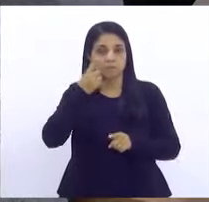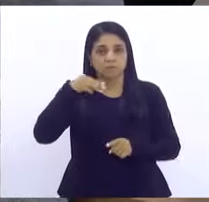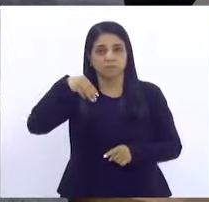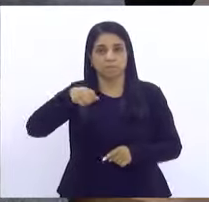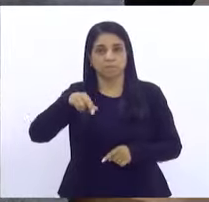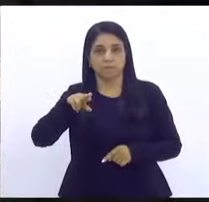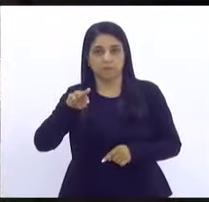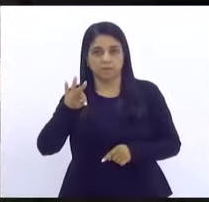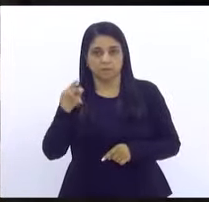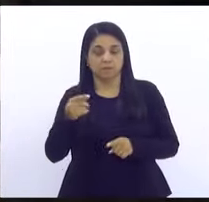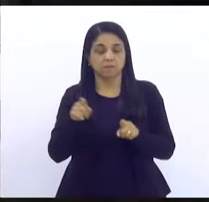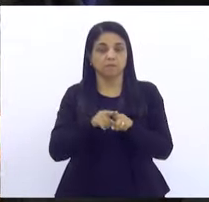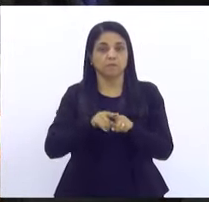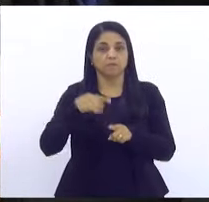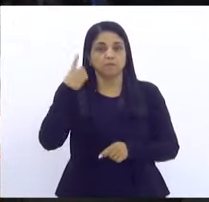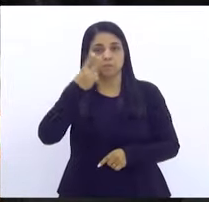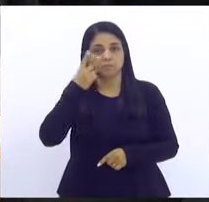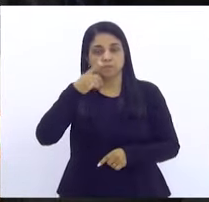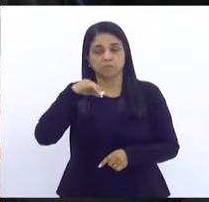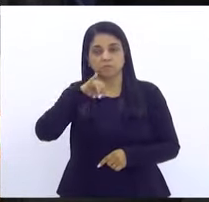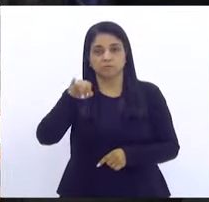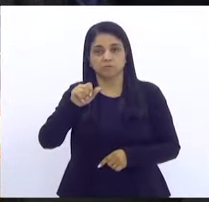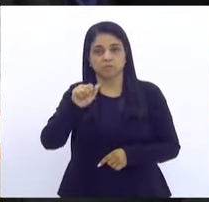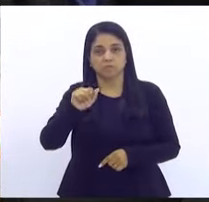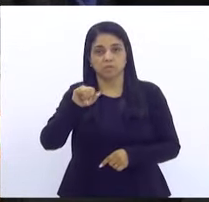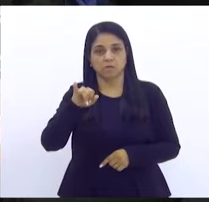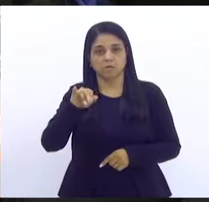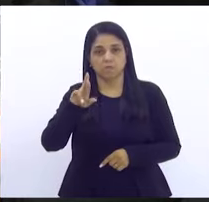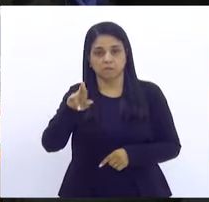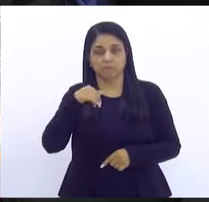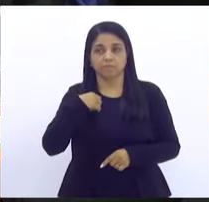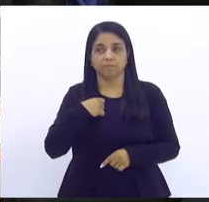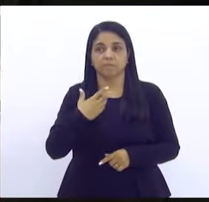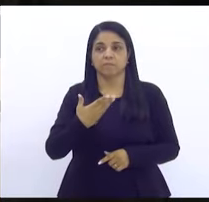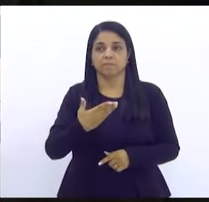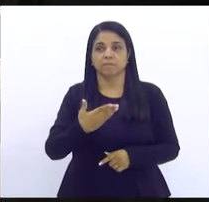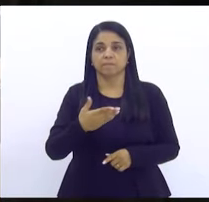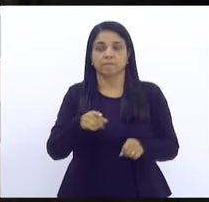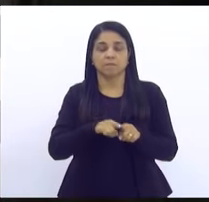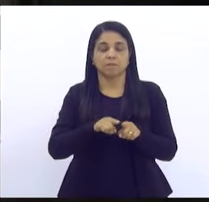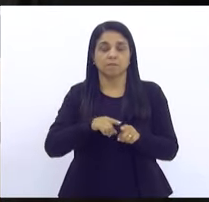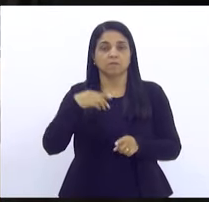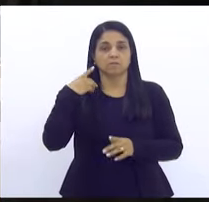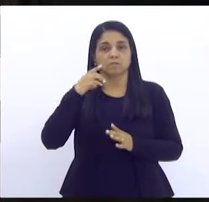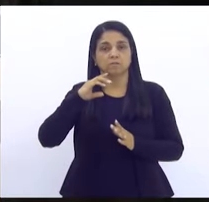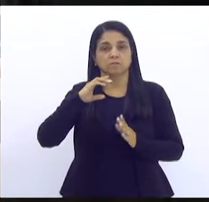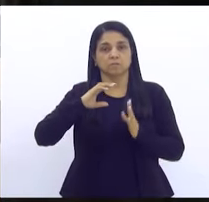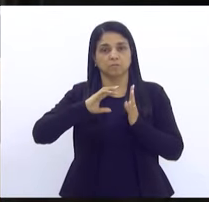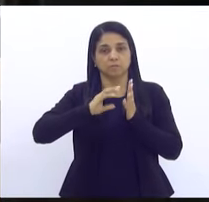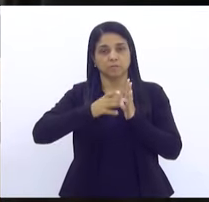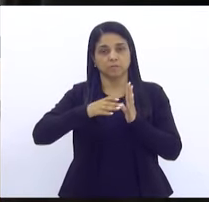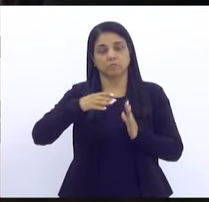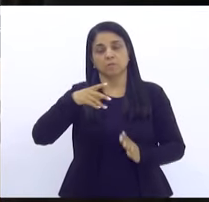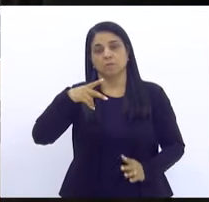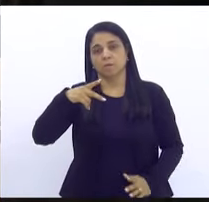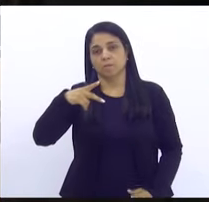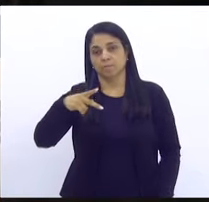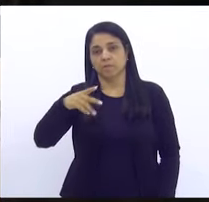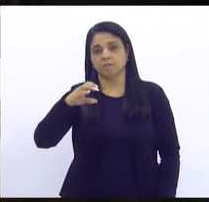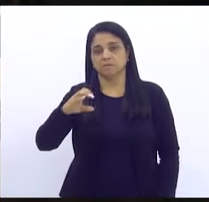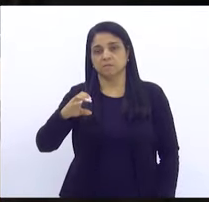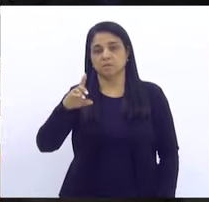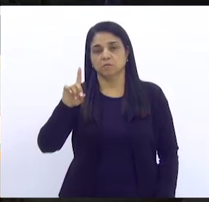E do deputado Jari. Questão de ordem, presidenta. Do PC do B também. Registrado o voto